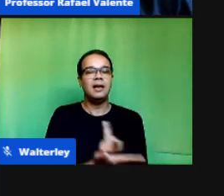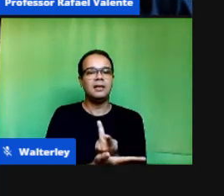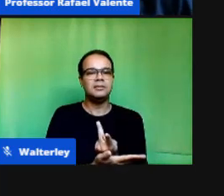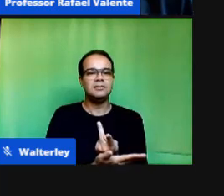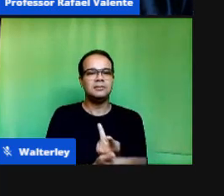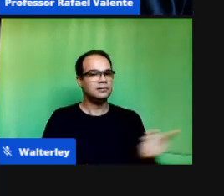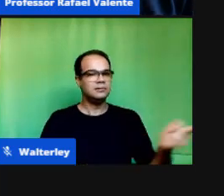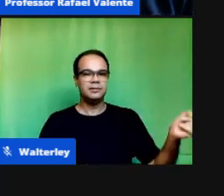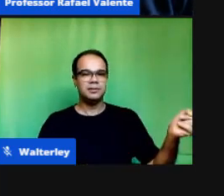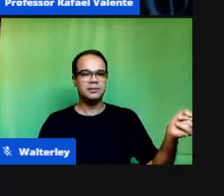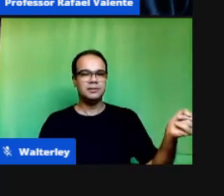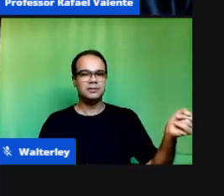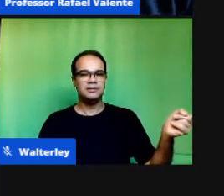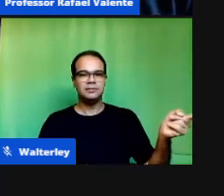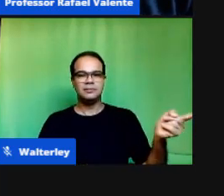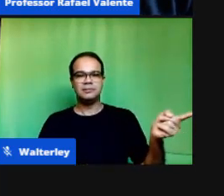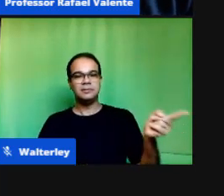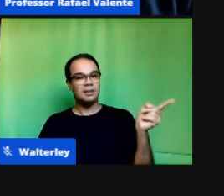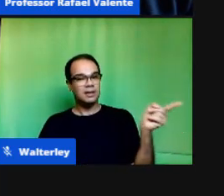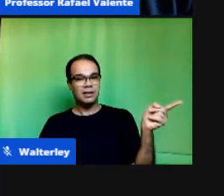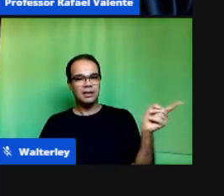um.